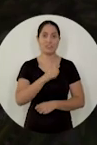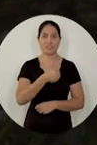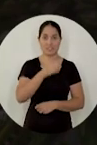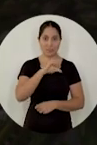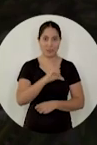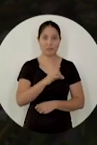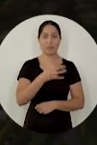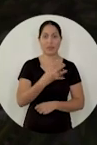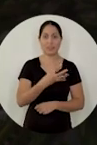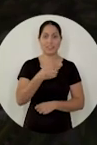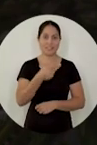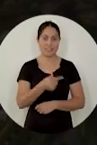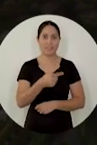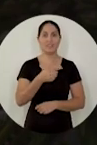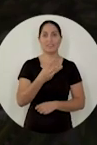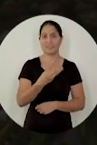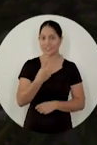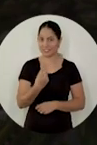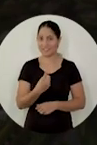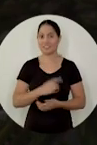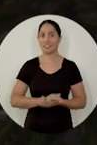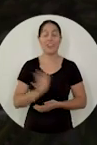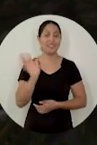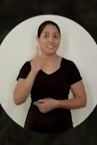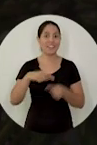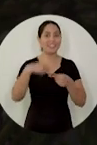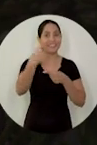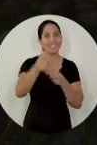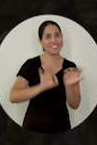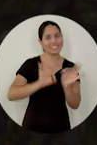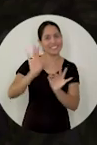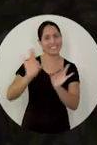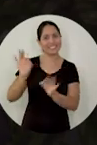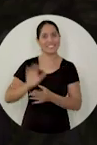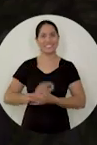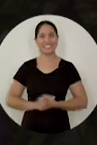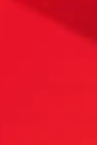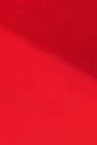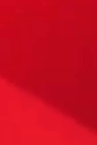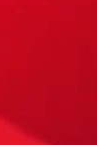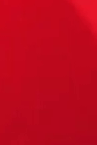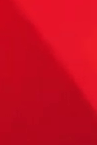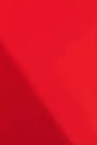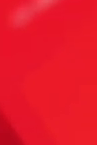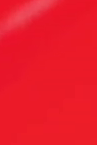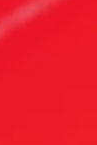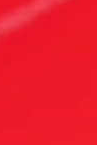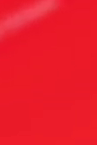999 19 47 31. Tchau e até o próximo programa.